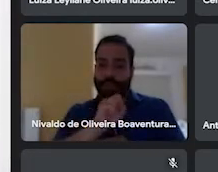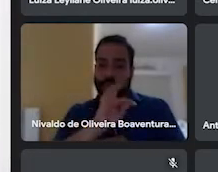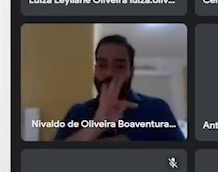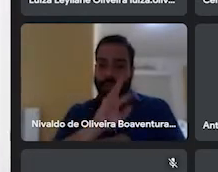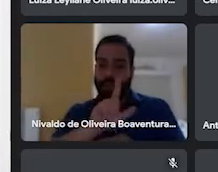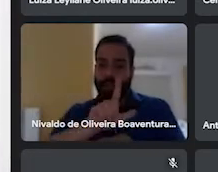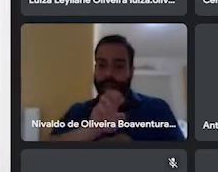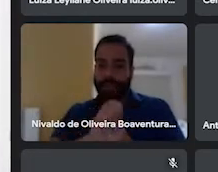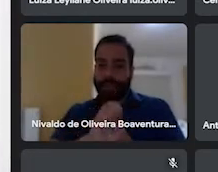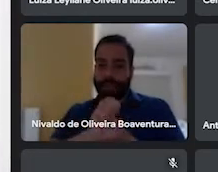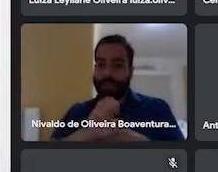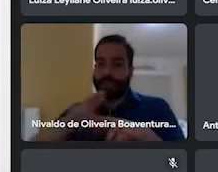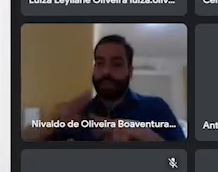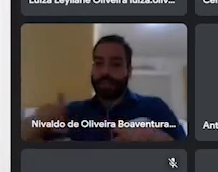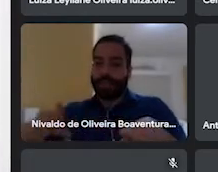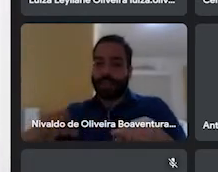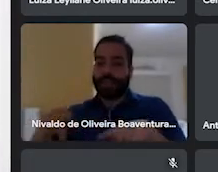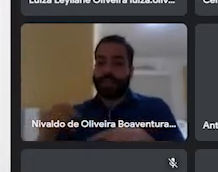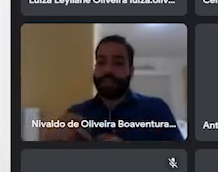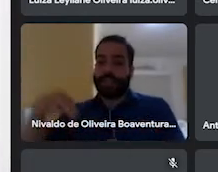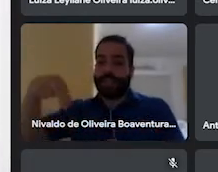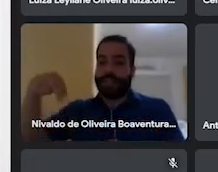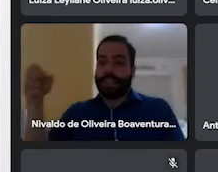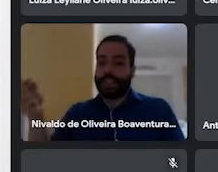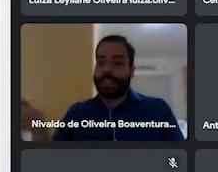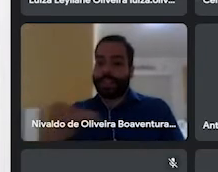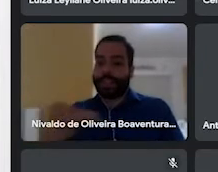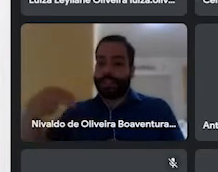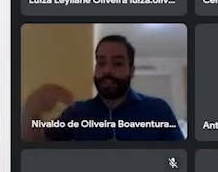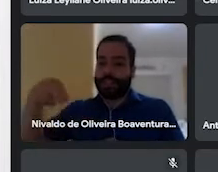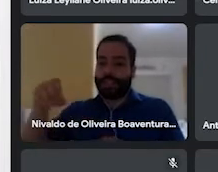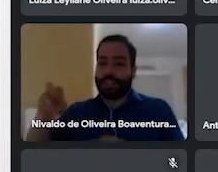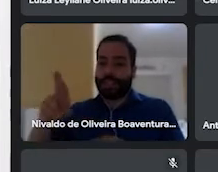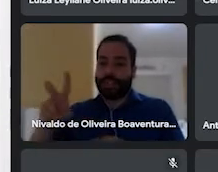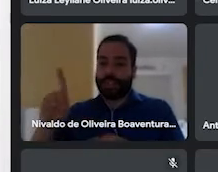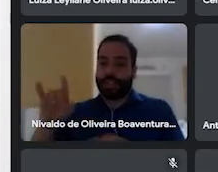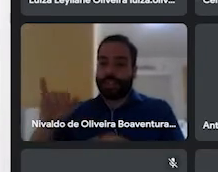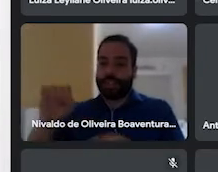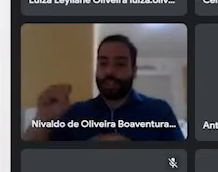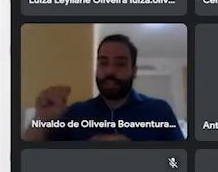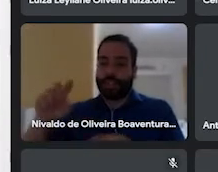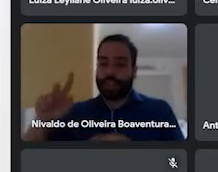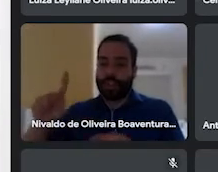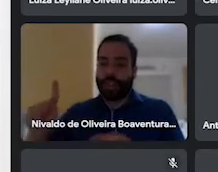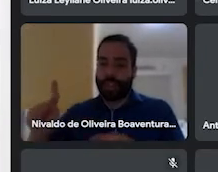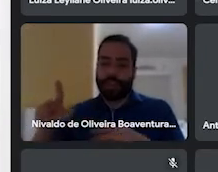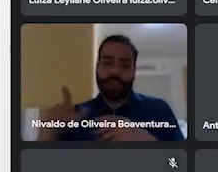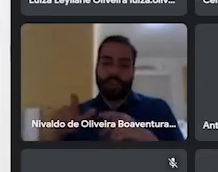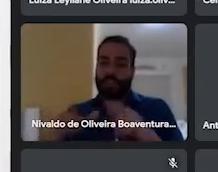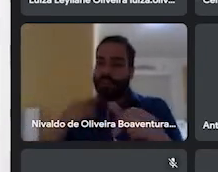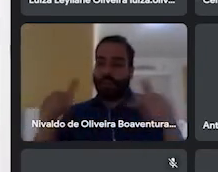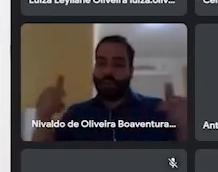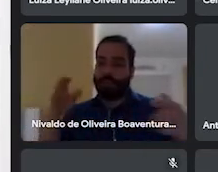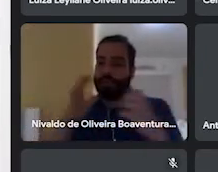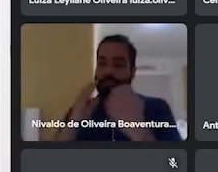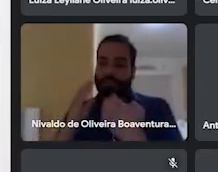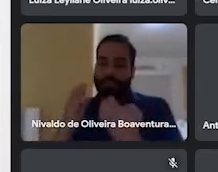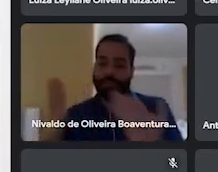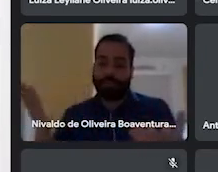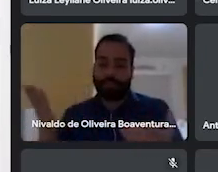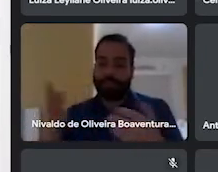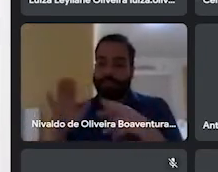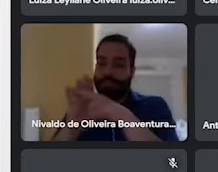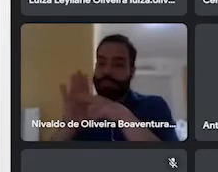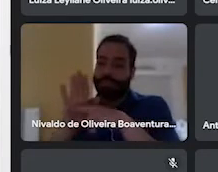segurança da Novo Nordisk, ou da ESEC, ou da CEMIG, ou da fábrica de cimento.